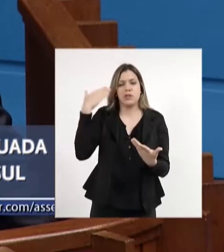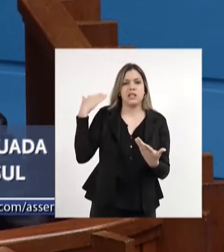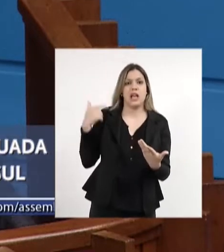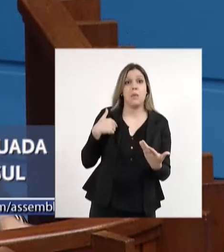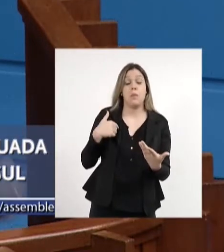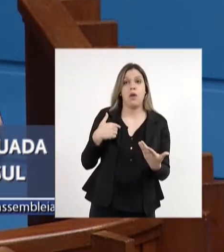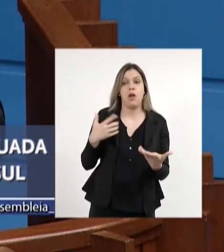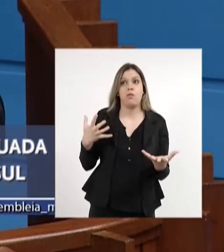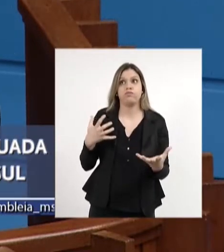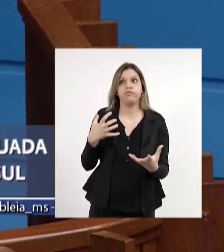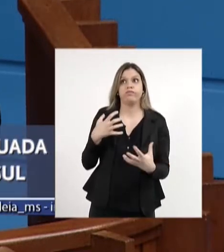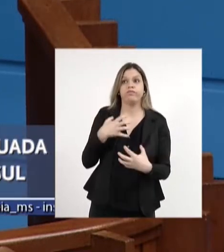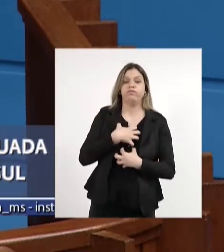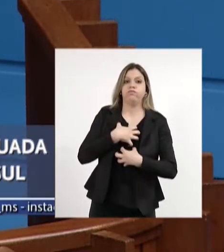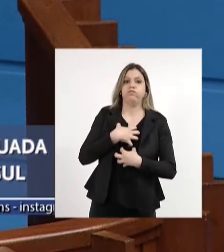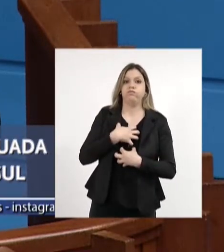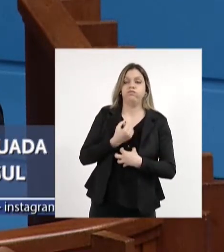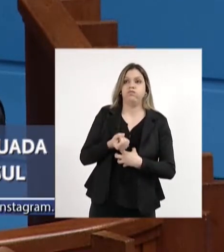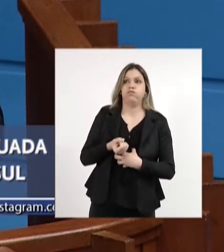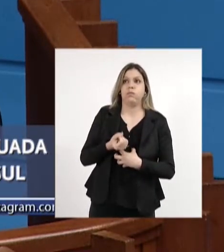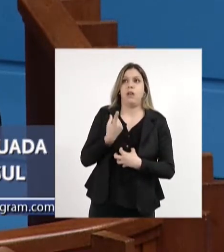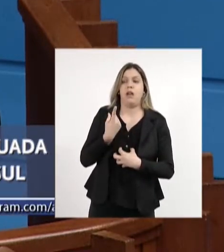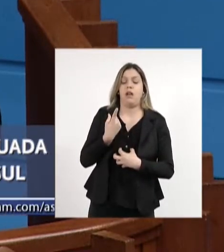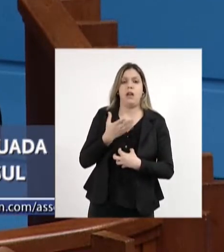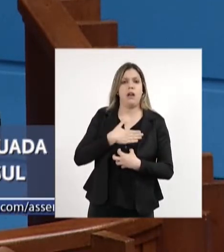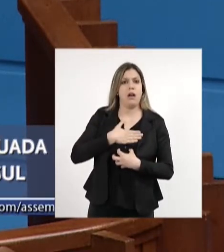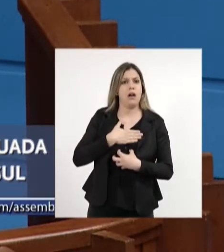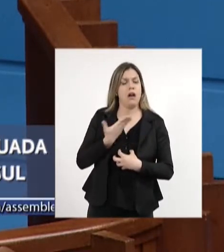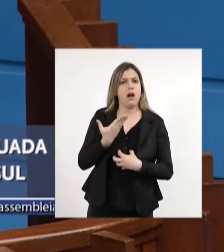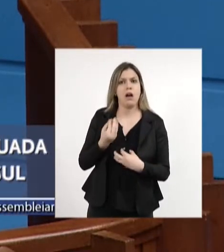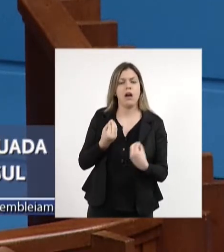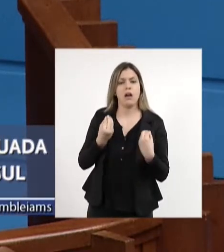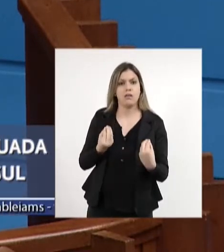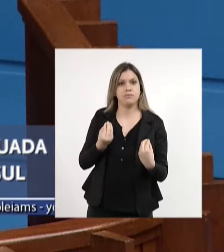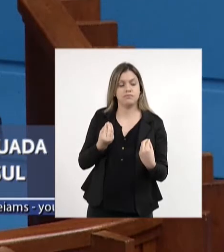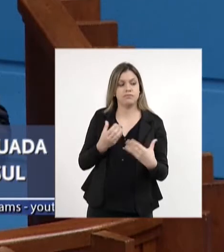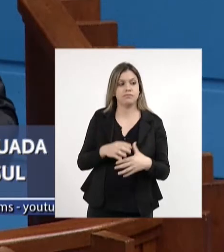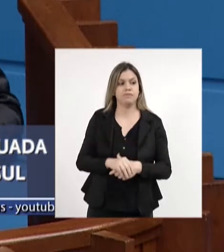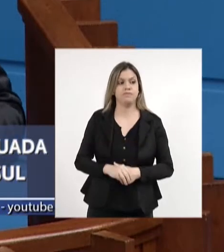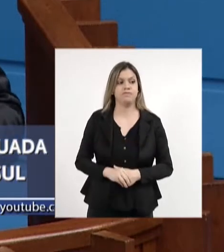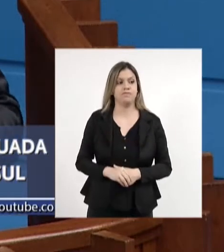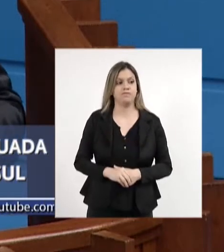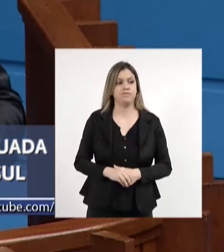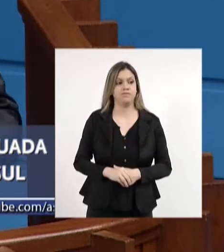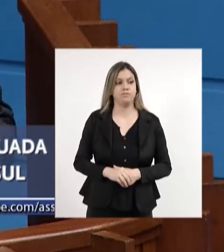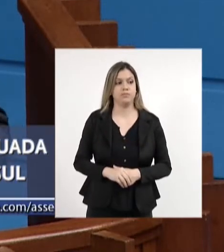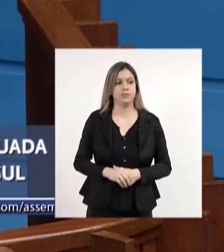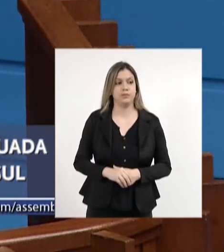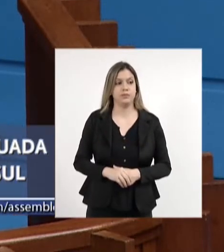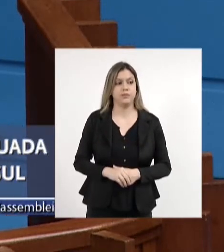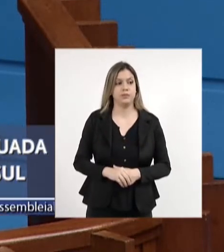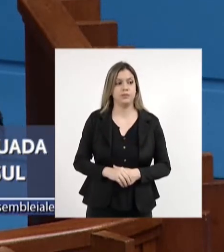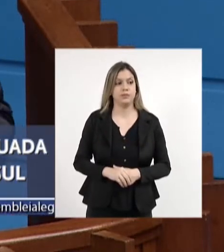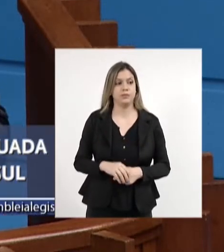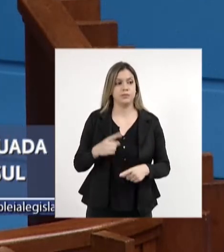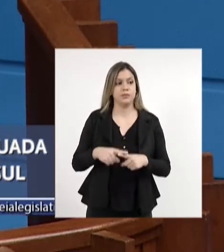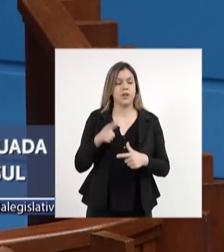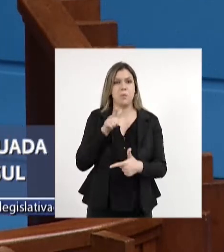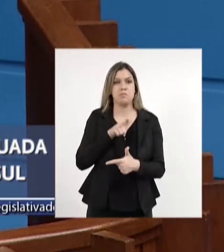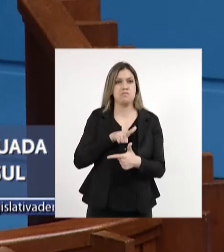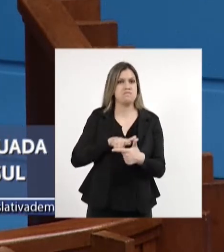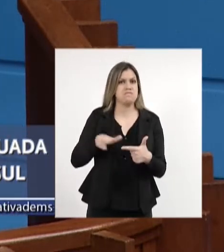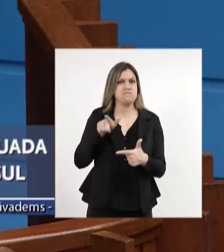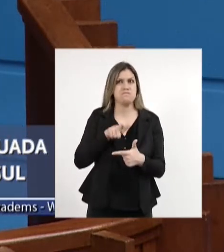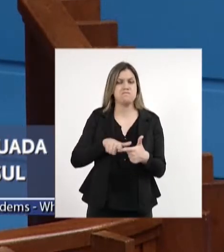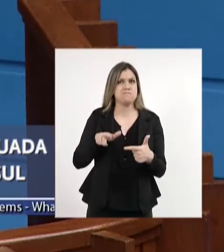E fiquei estarrecido, surpreso com este problema,